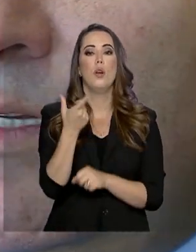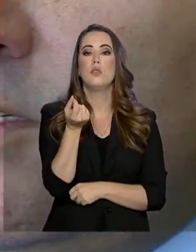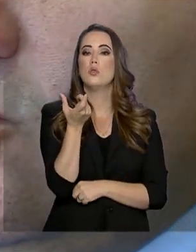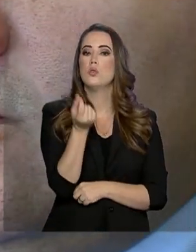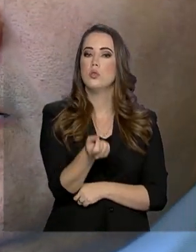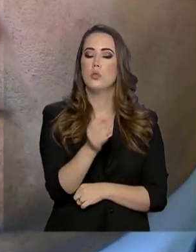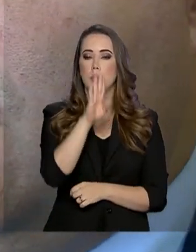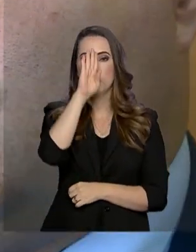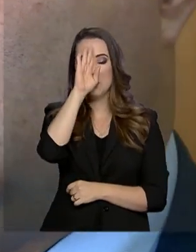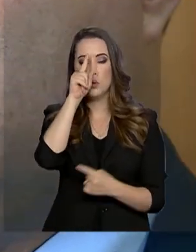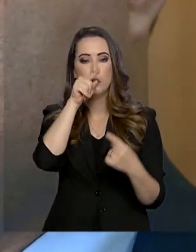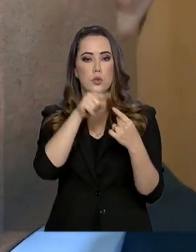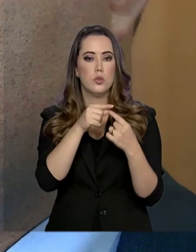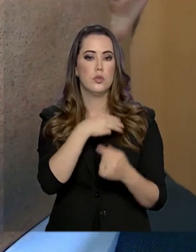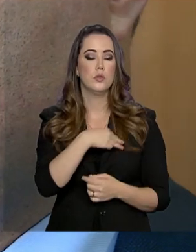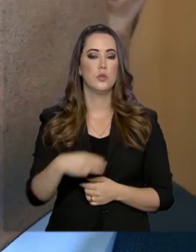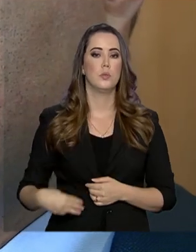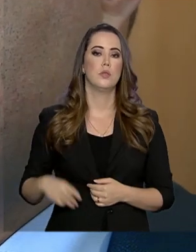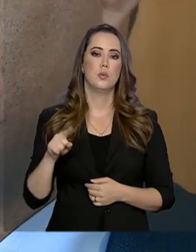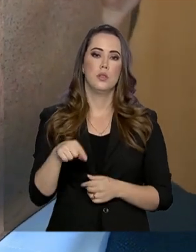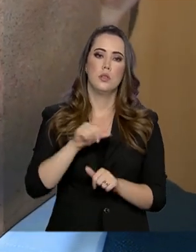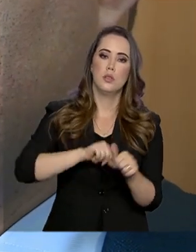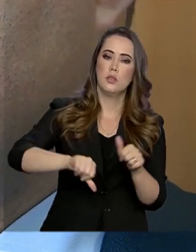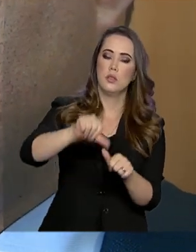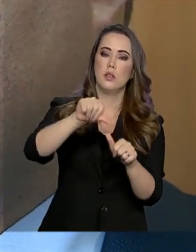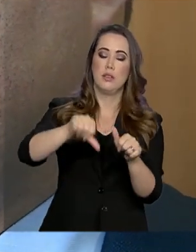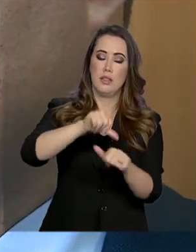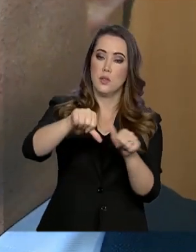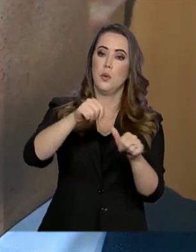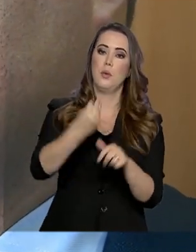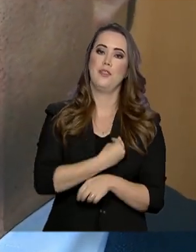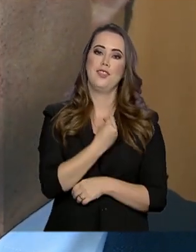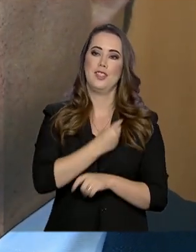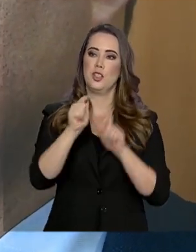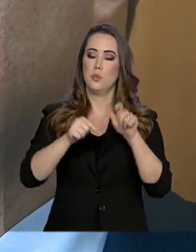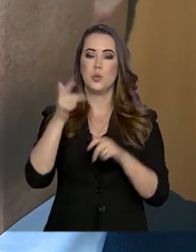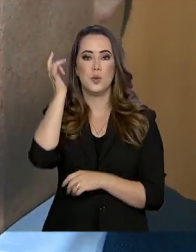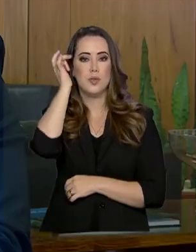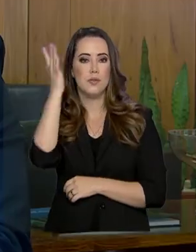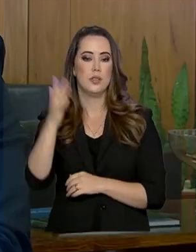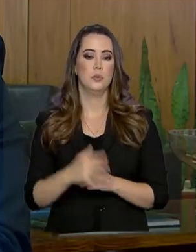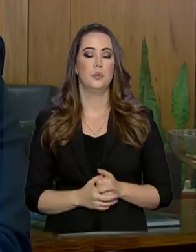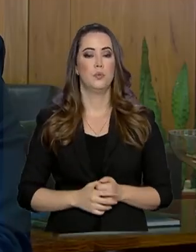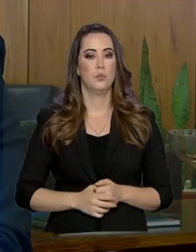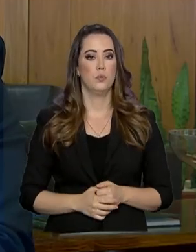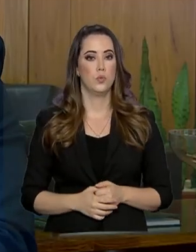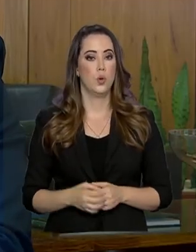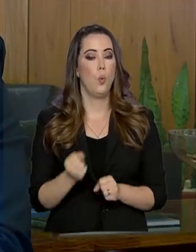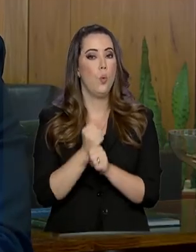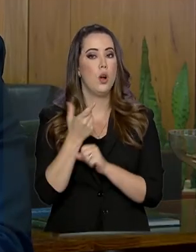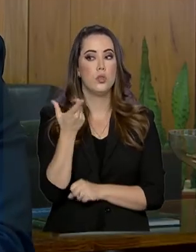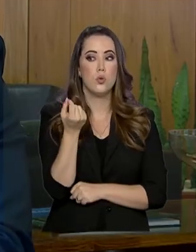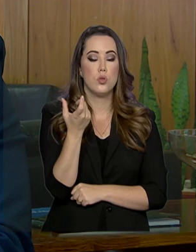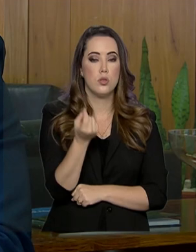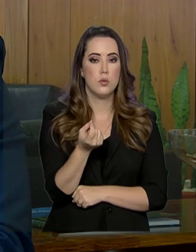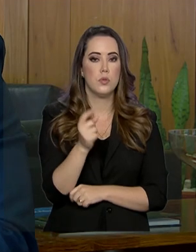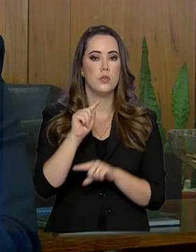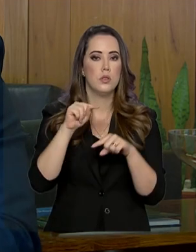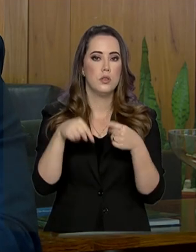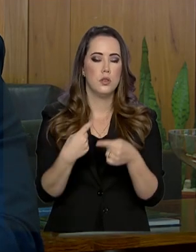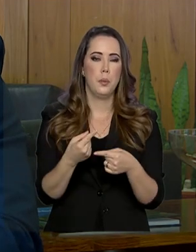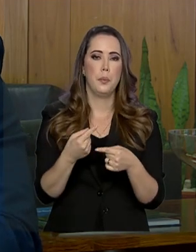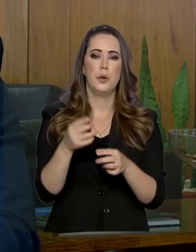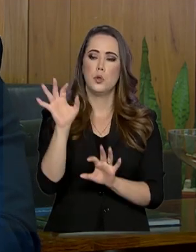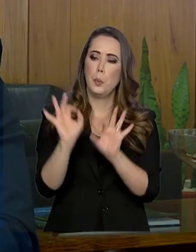prioridade do Ministério continua sendo tornar a vida do cidadão mais fácil. Acho que 2020 vai ser um ano que, após a